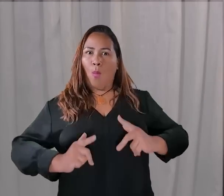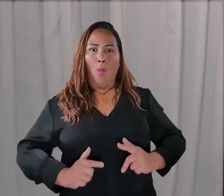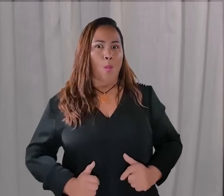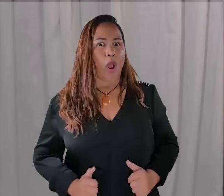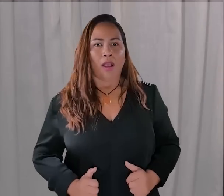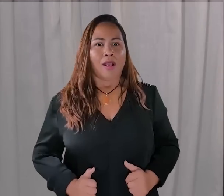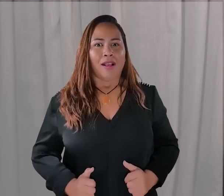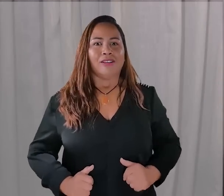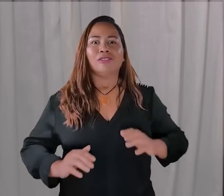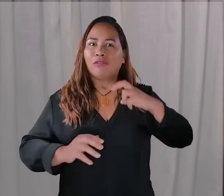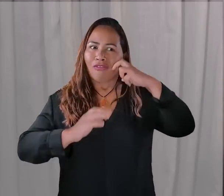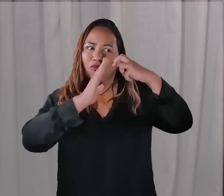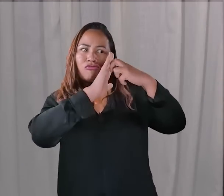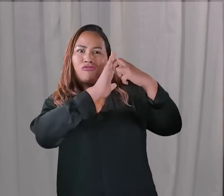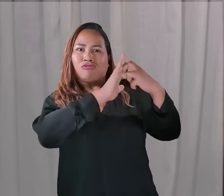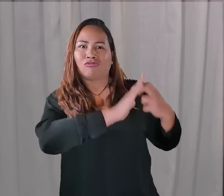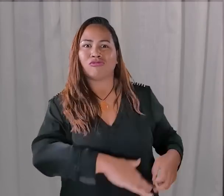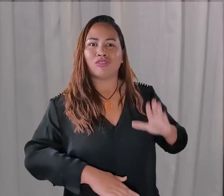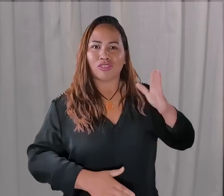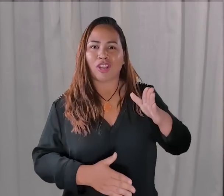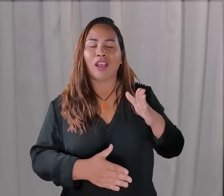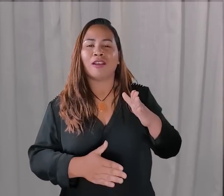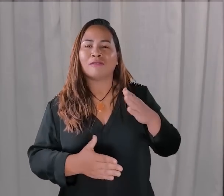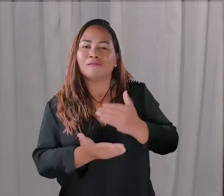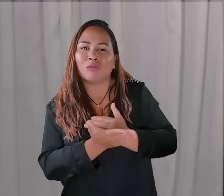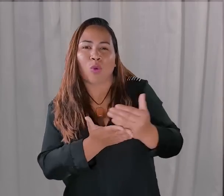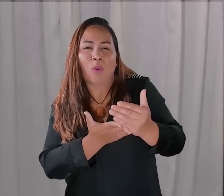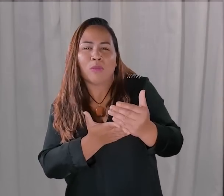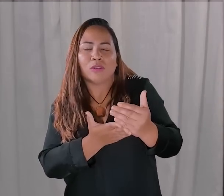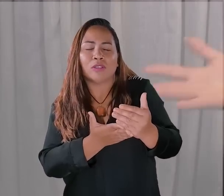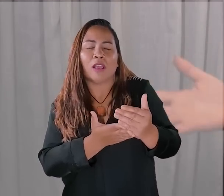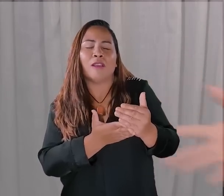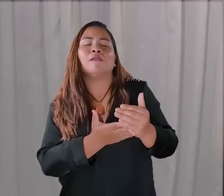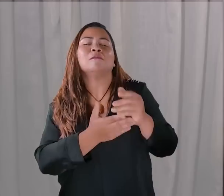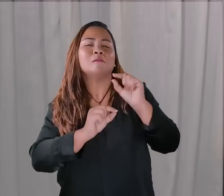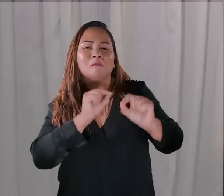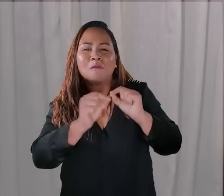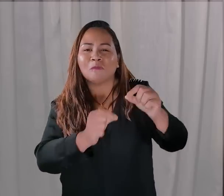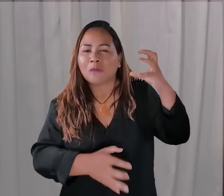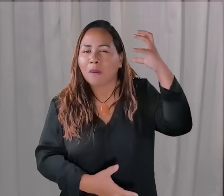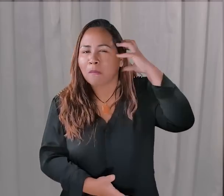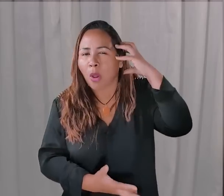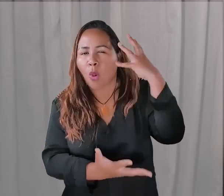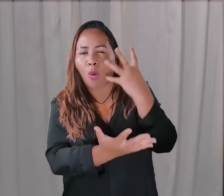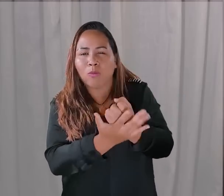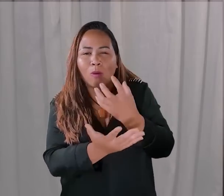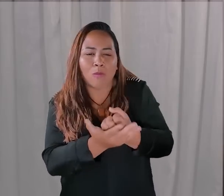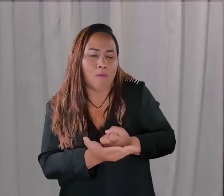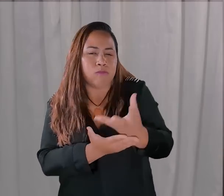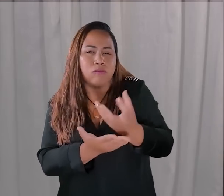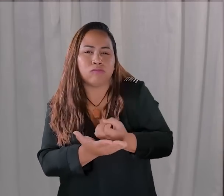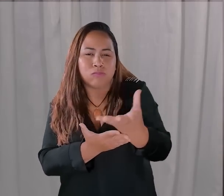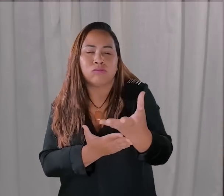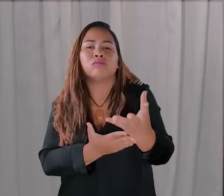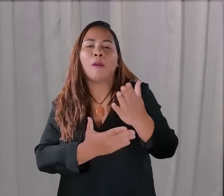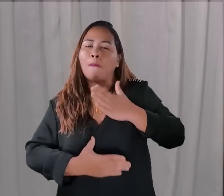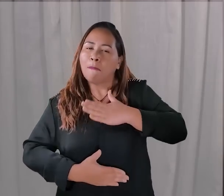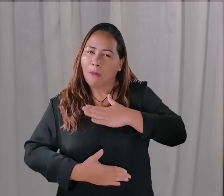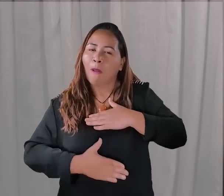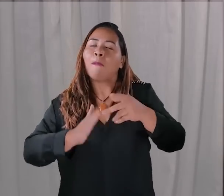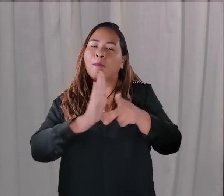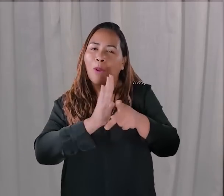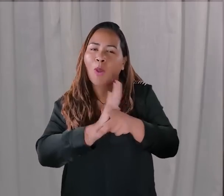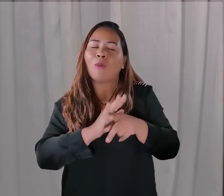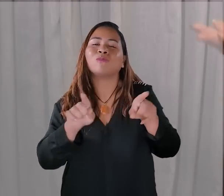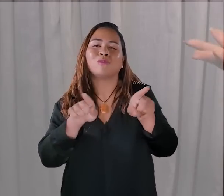lancei o meu blog, comecei a escrever contando histórias reais da minha vida, sem me preocupar com a opinião dos outros, eu fiquei muito mais livre, muito mais